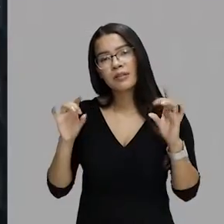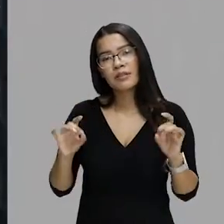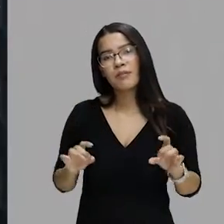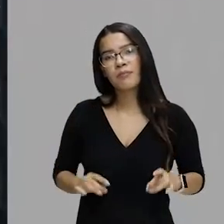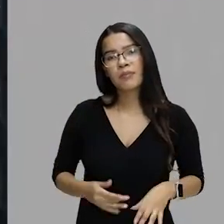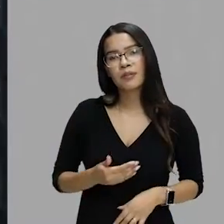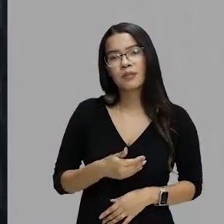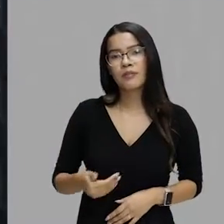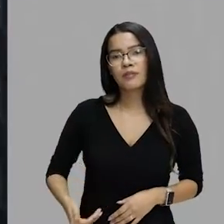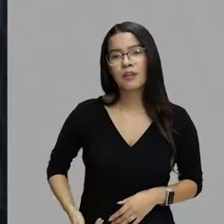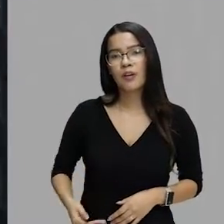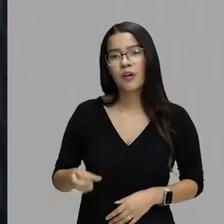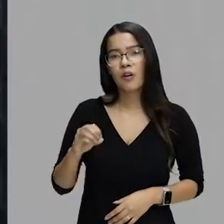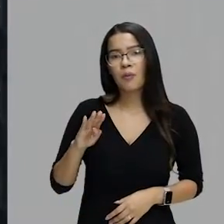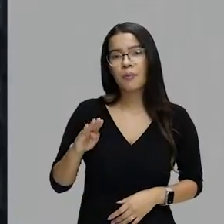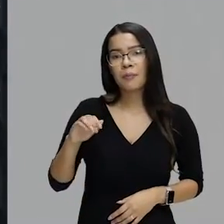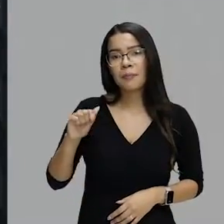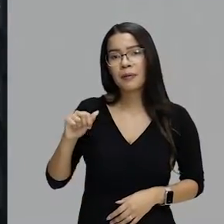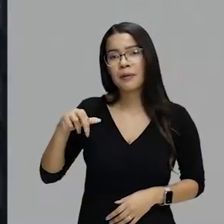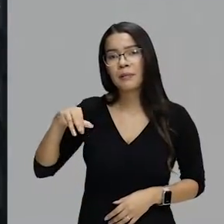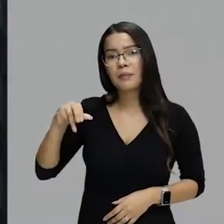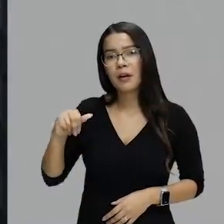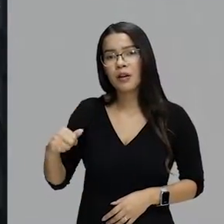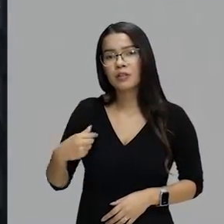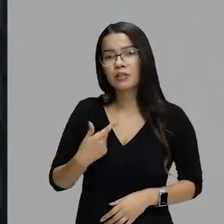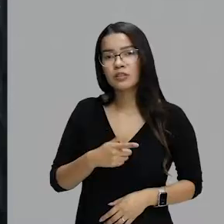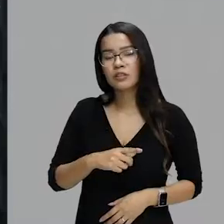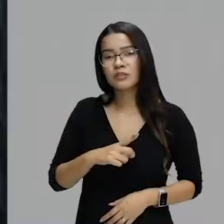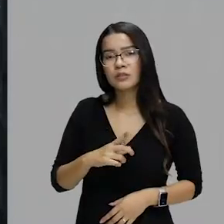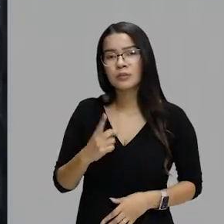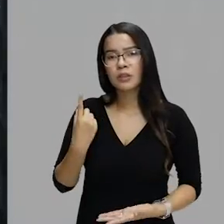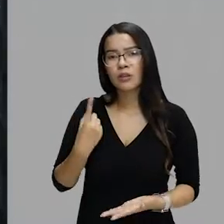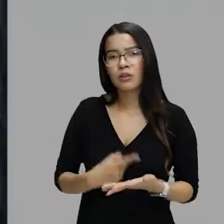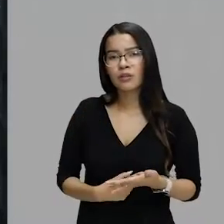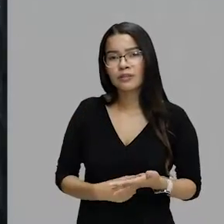Obama, onde nós tivemos alguns acordos